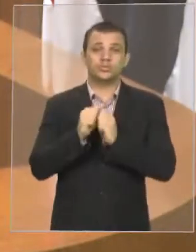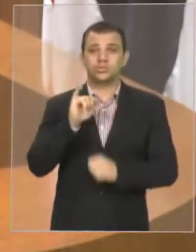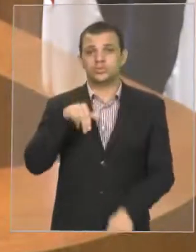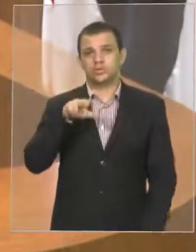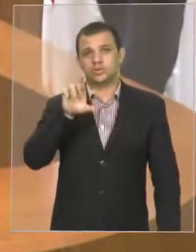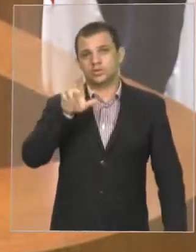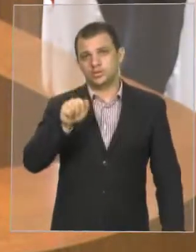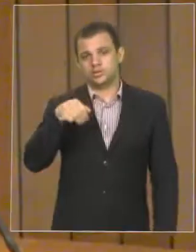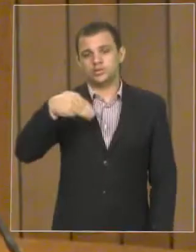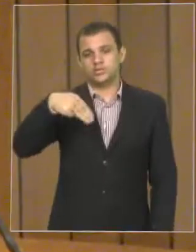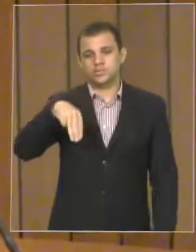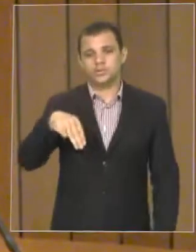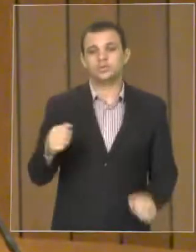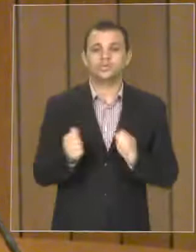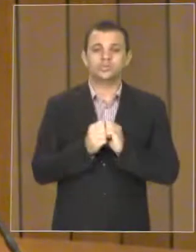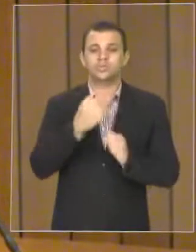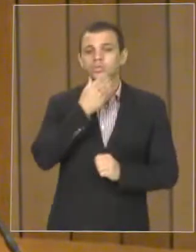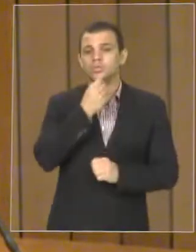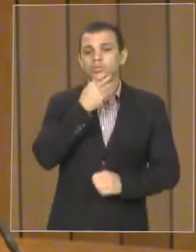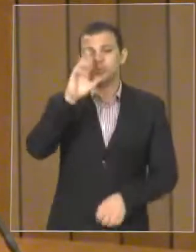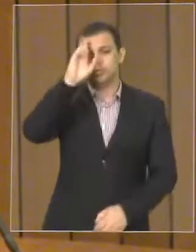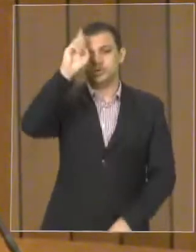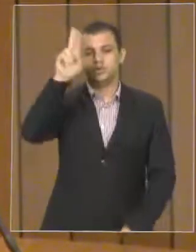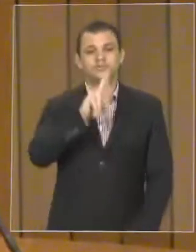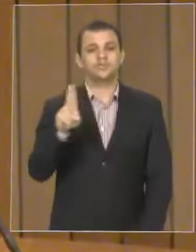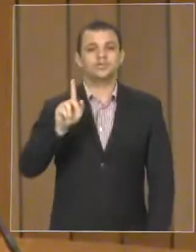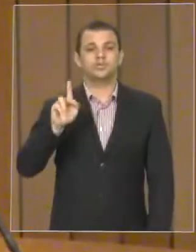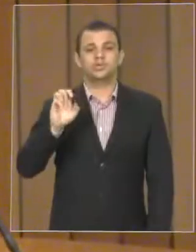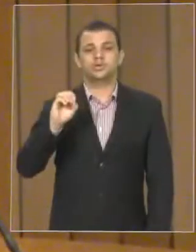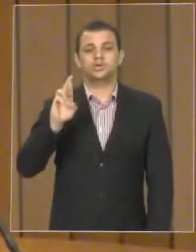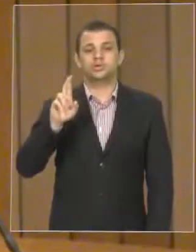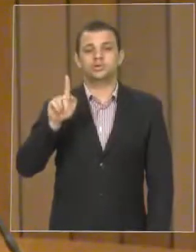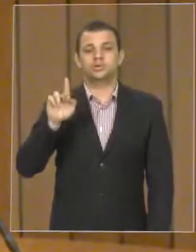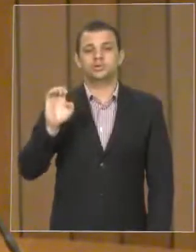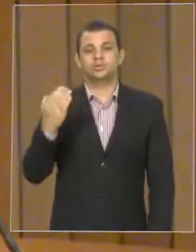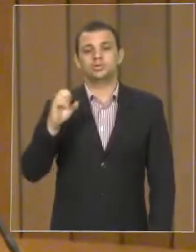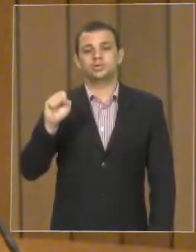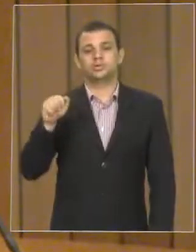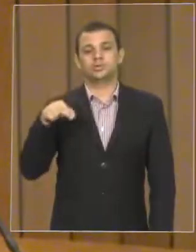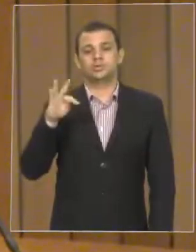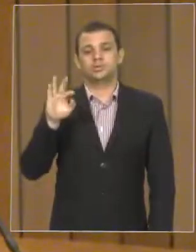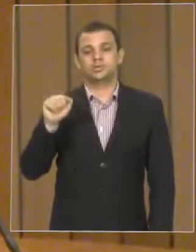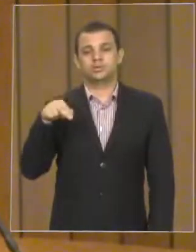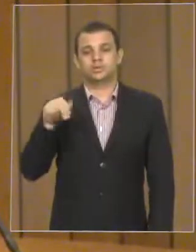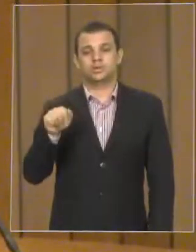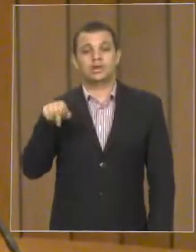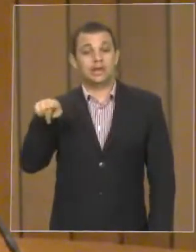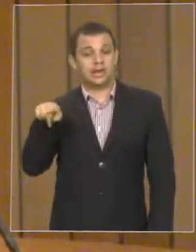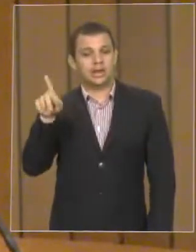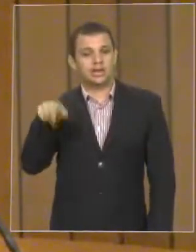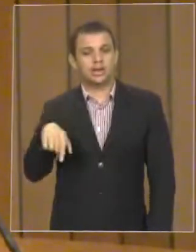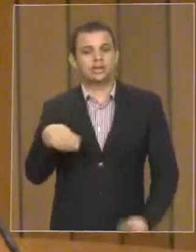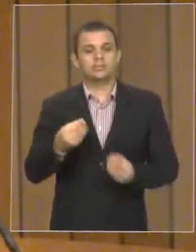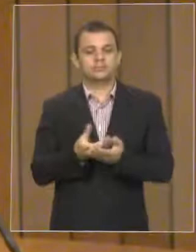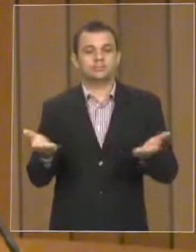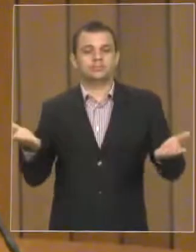Jorge Santana, que ali foi um anfitrião naquele momento, né, formalizando essa grande